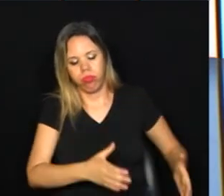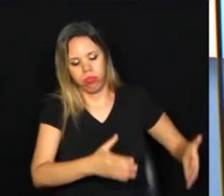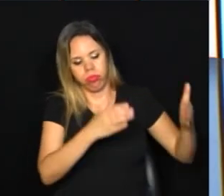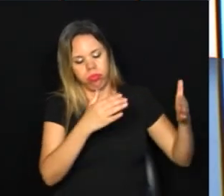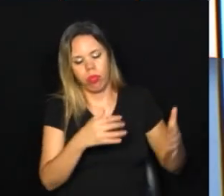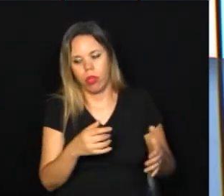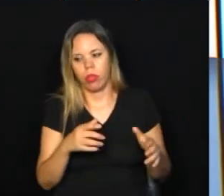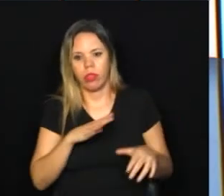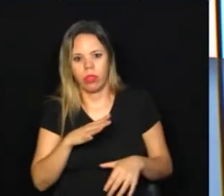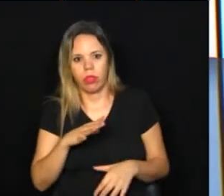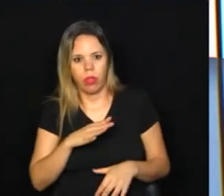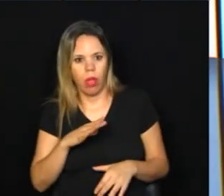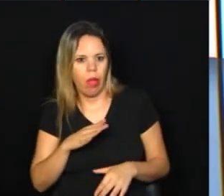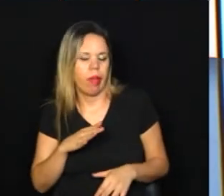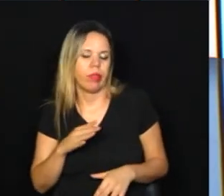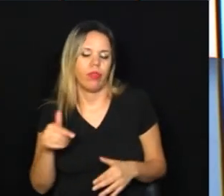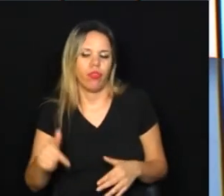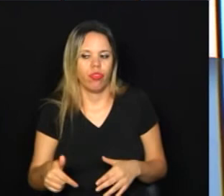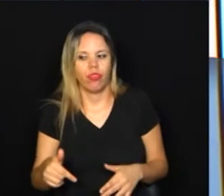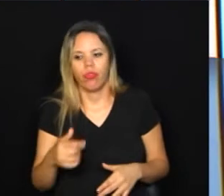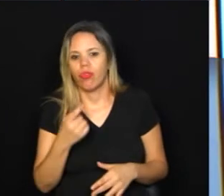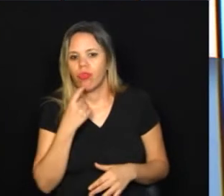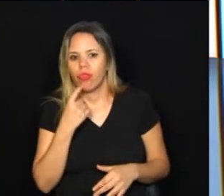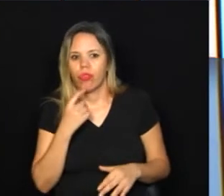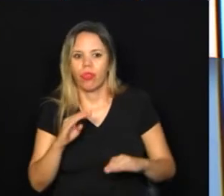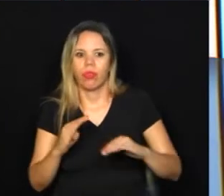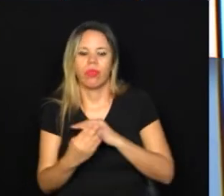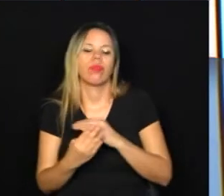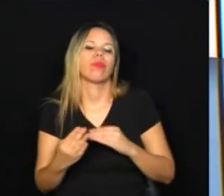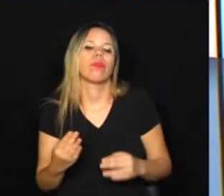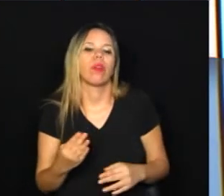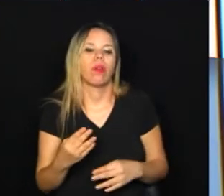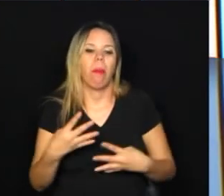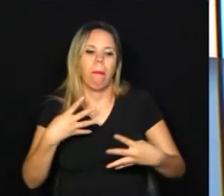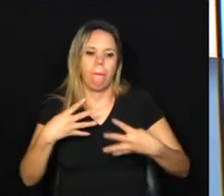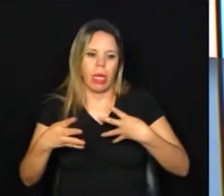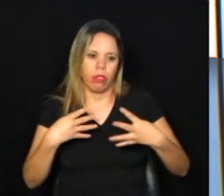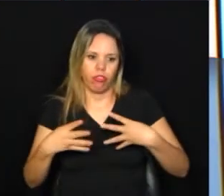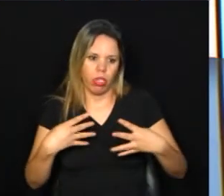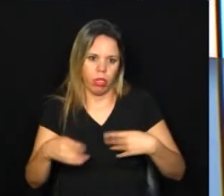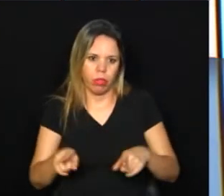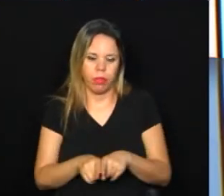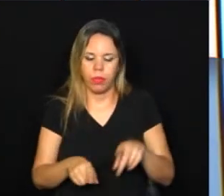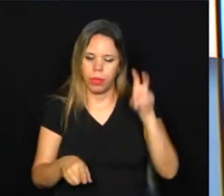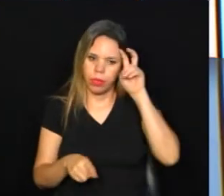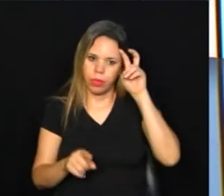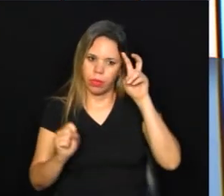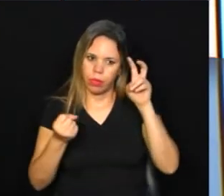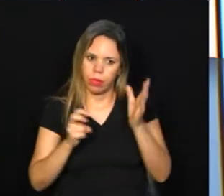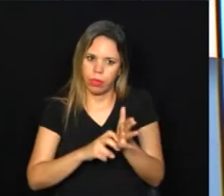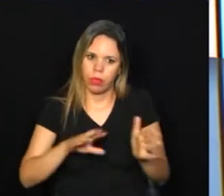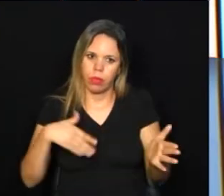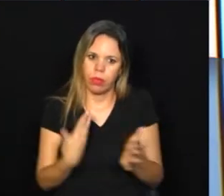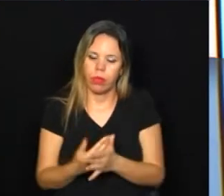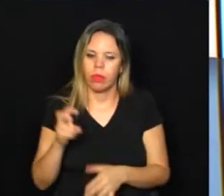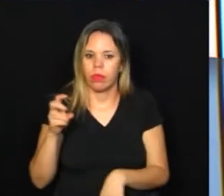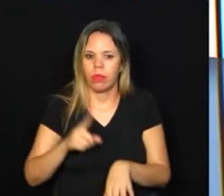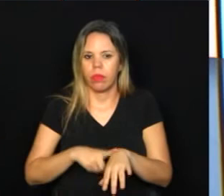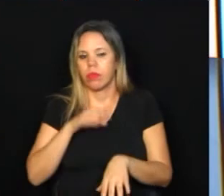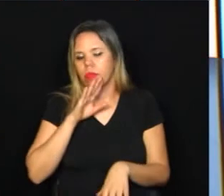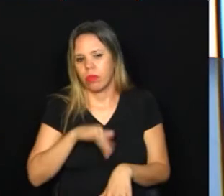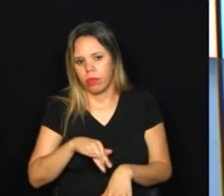cidade universitária, em Barão Geraldo, porque na quinta-feira, das 8 da manhã às 5 da